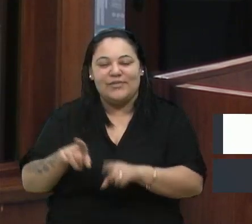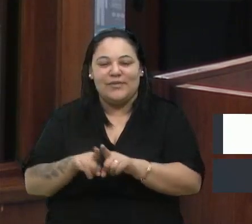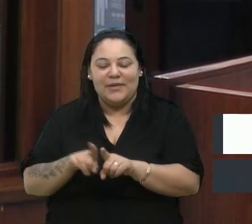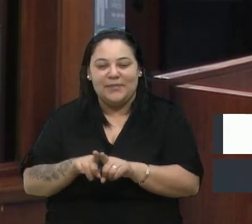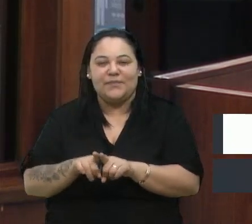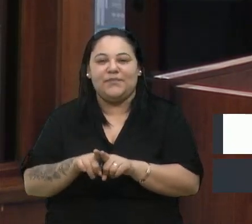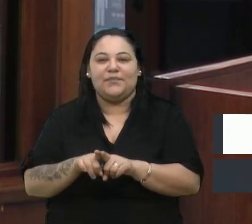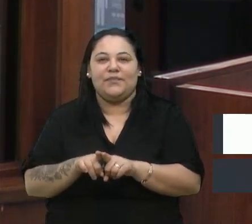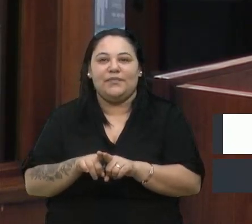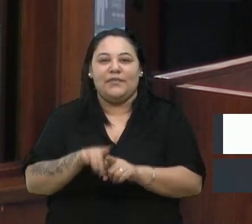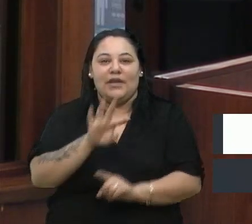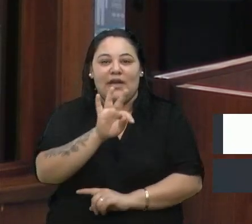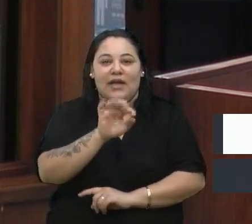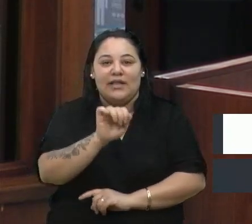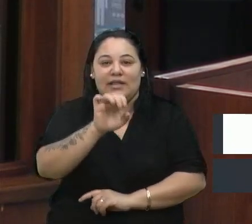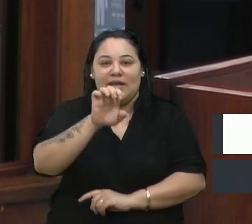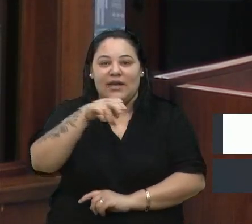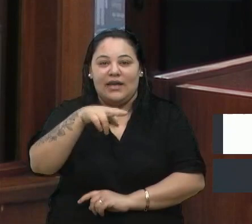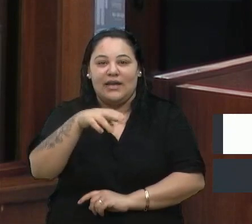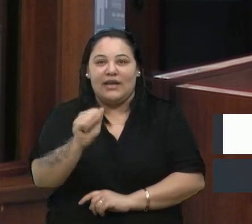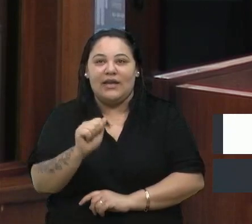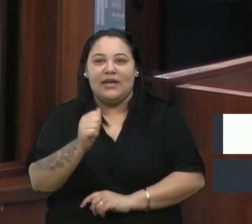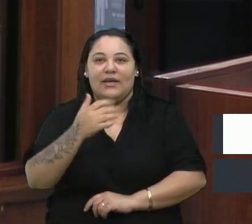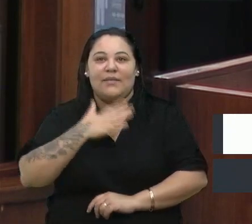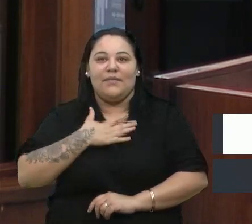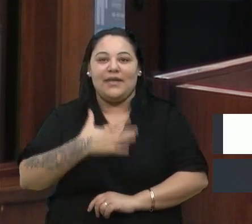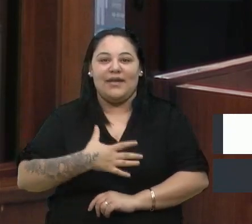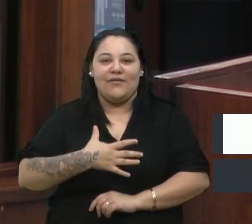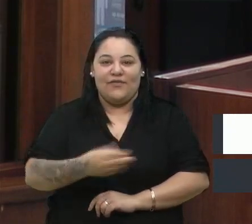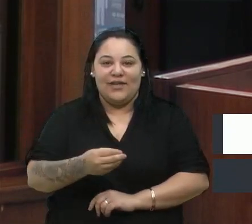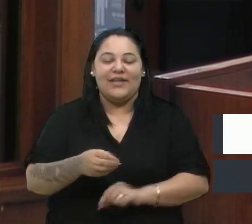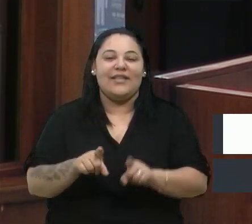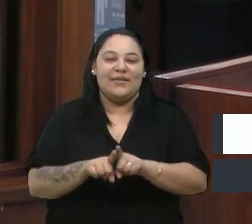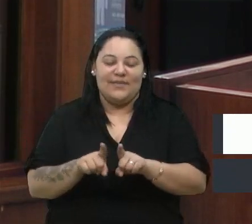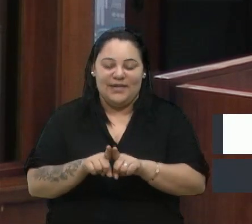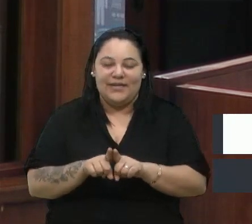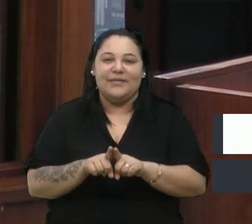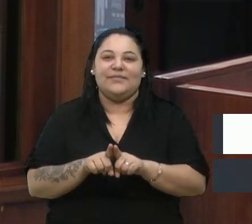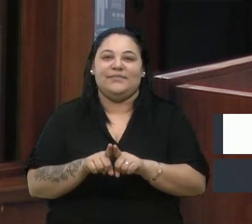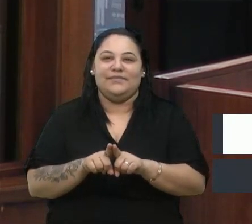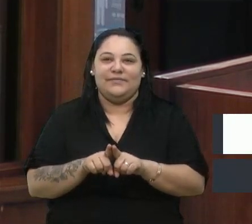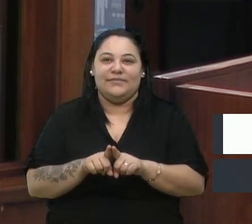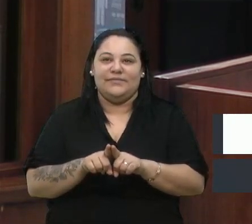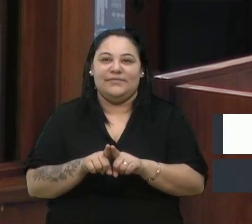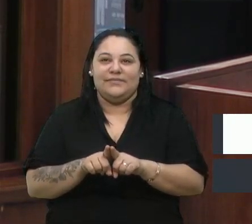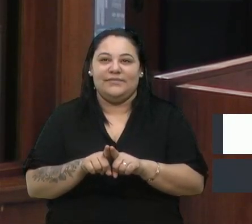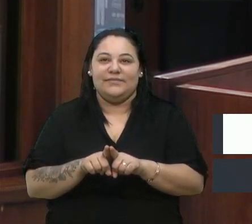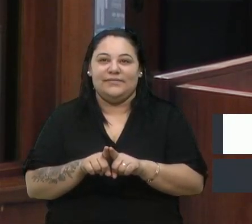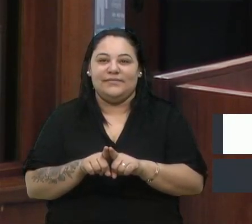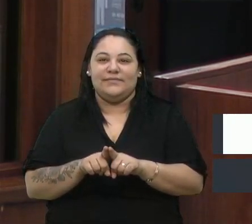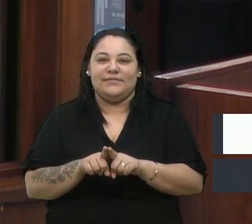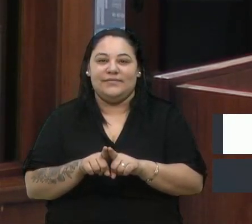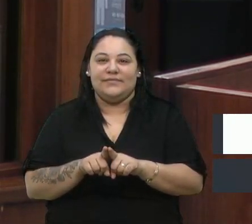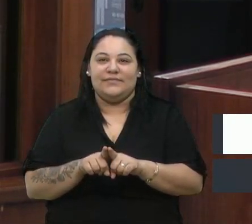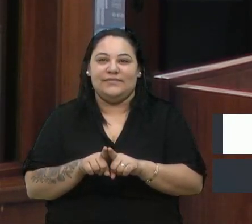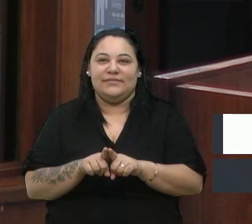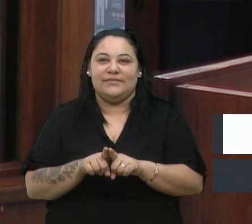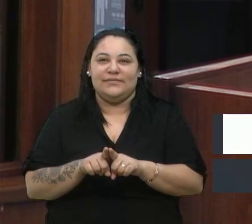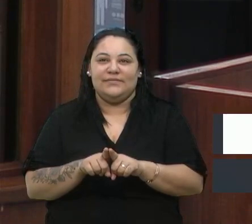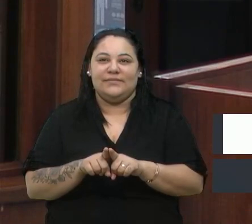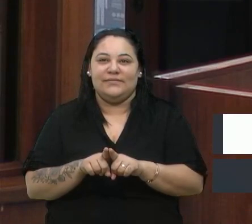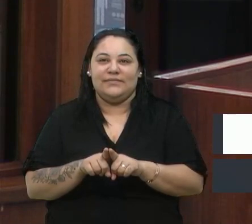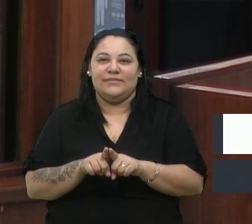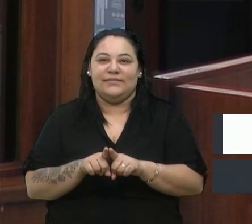a Taena, que é minha filha, que também tem sido esse meio, né,